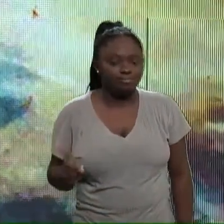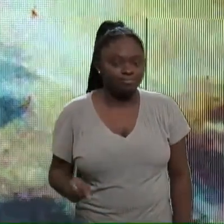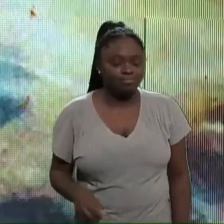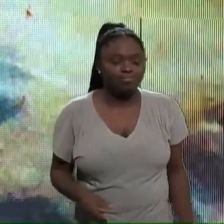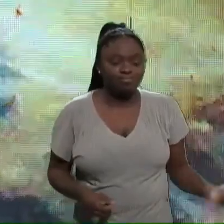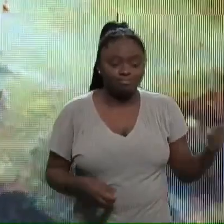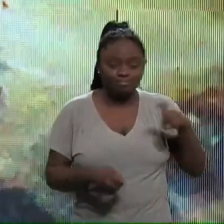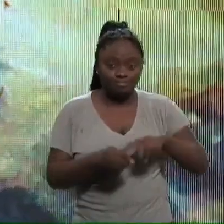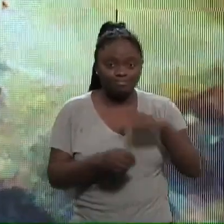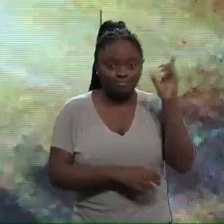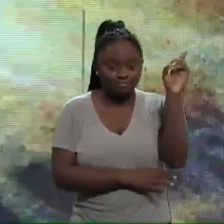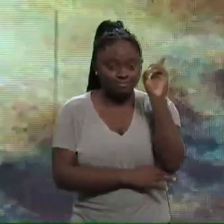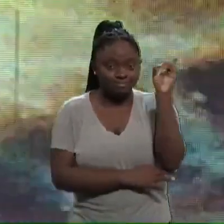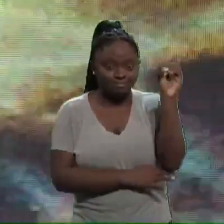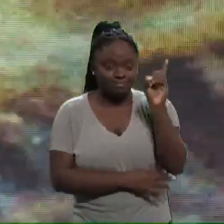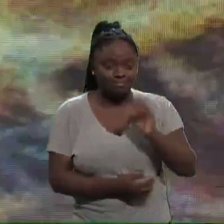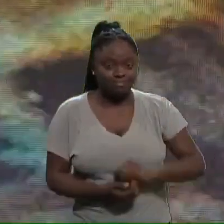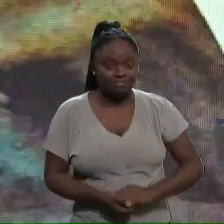Vamos voltar para Davi.